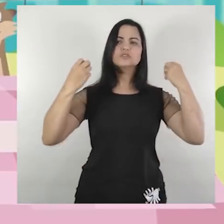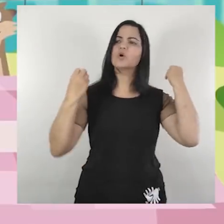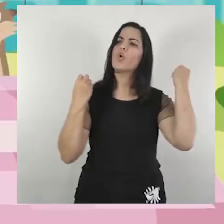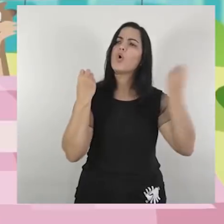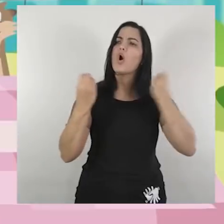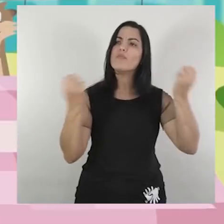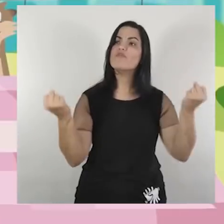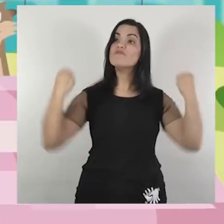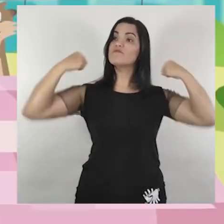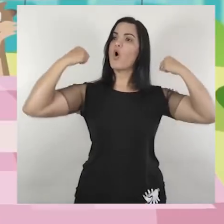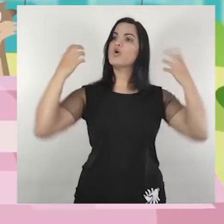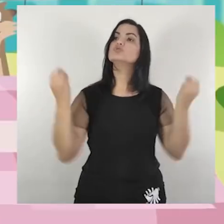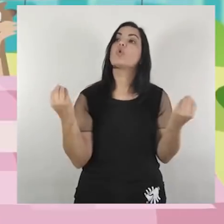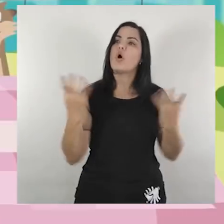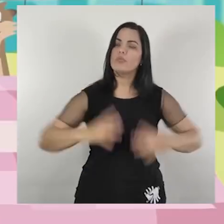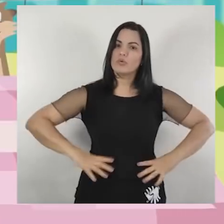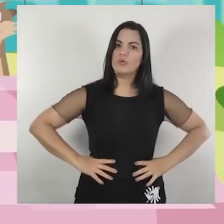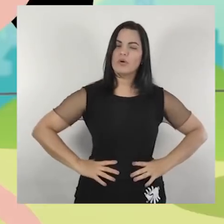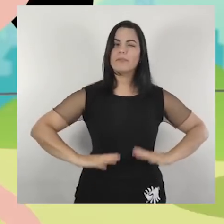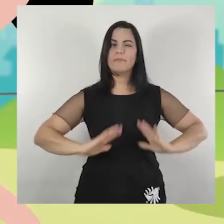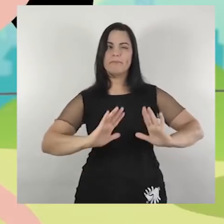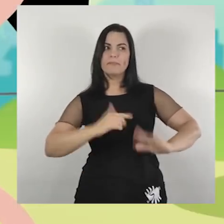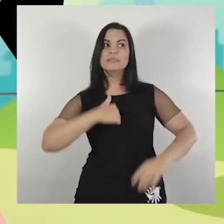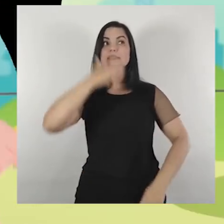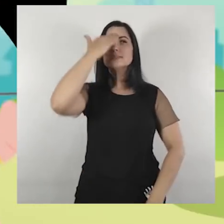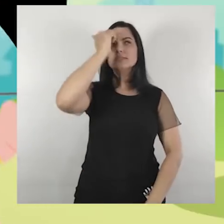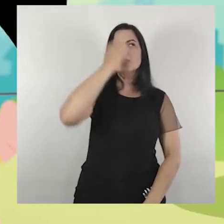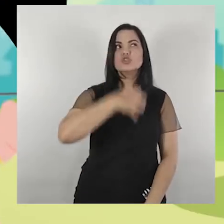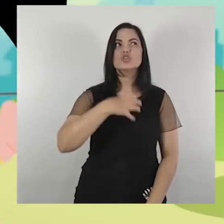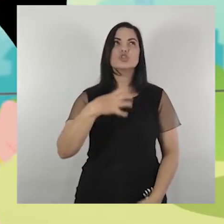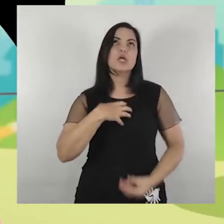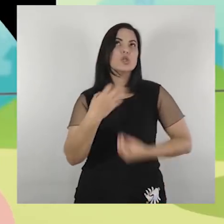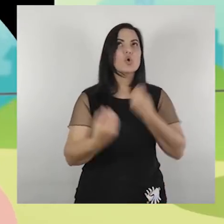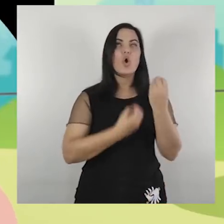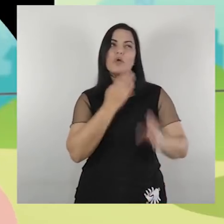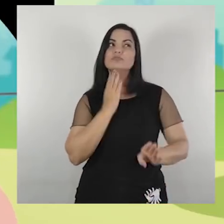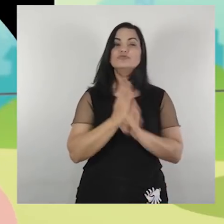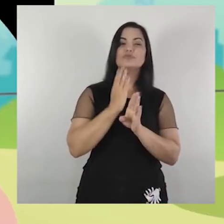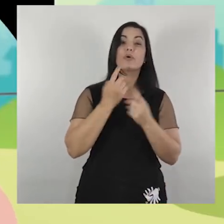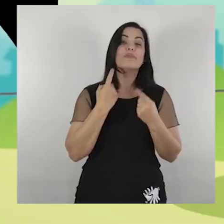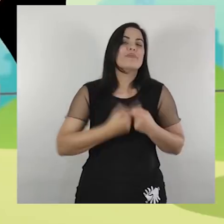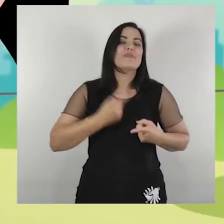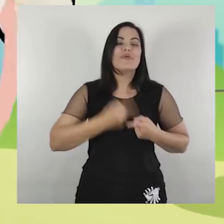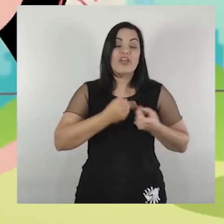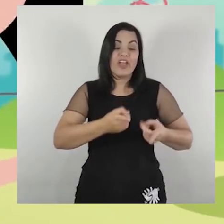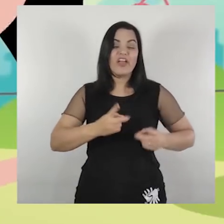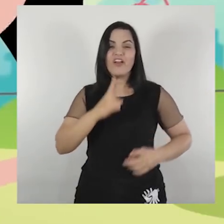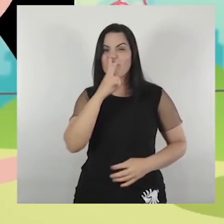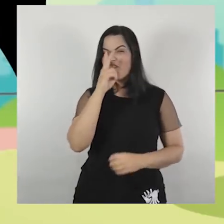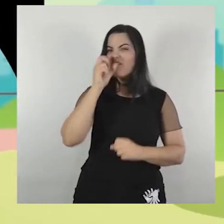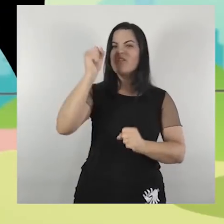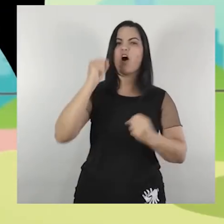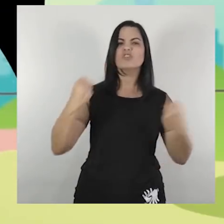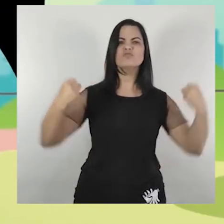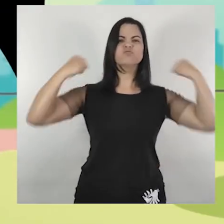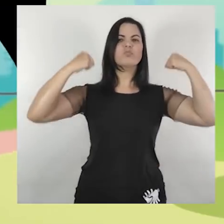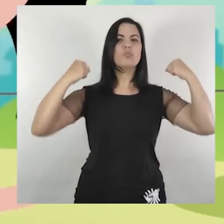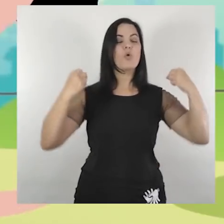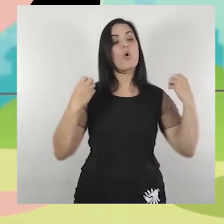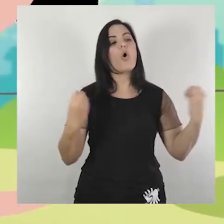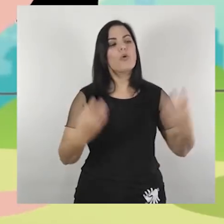fortes. Mas eu sei de um jeito da gente descobrir por que elas são tão